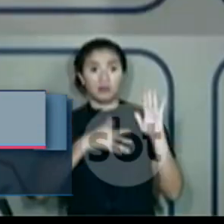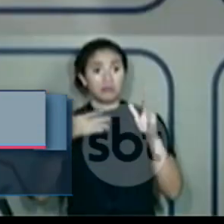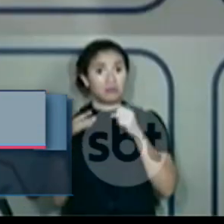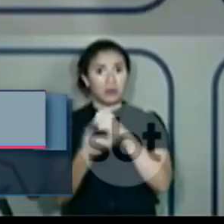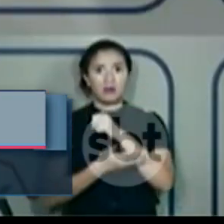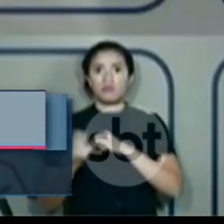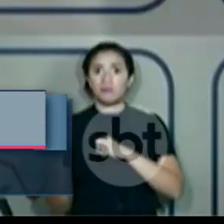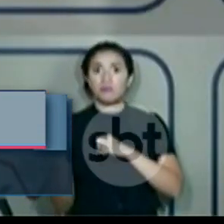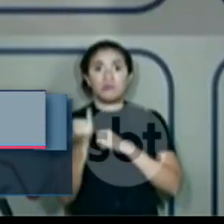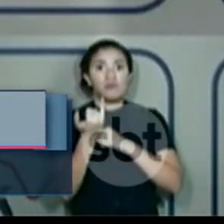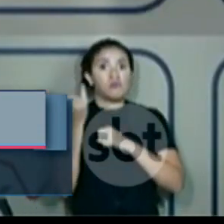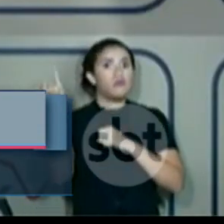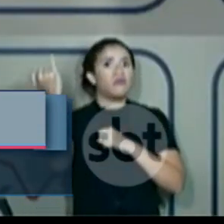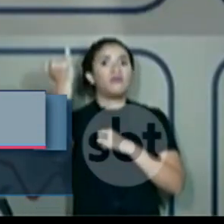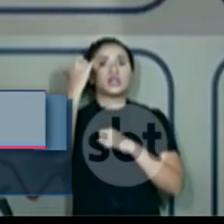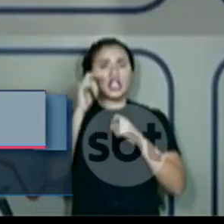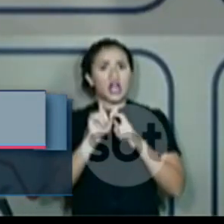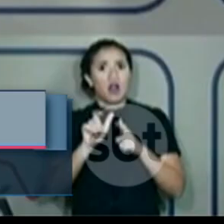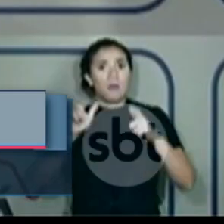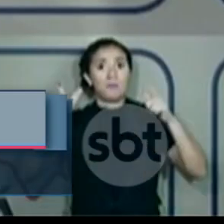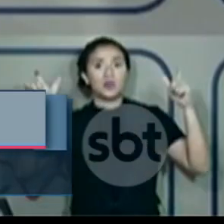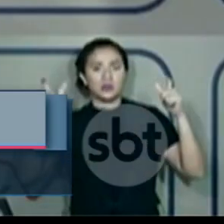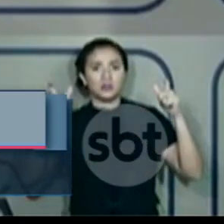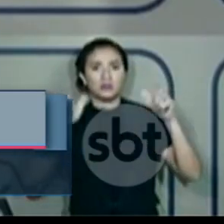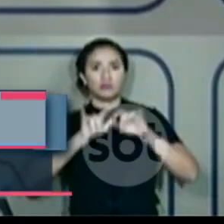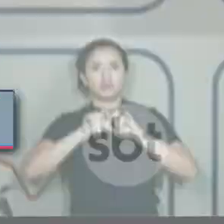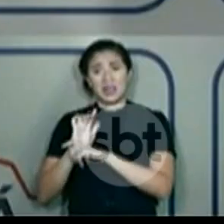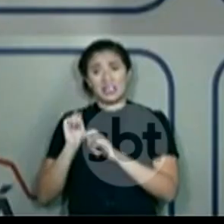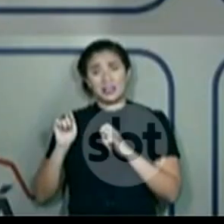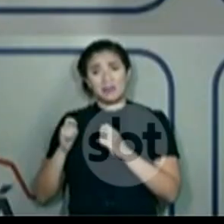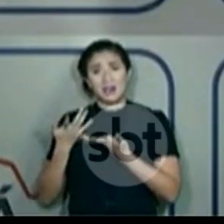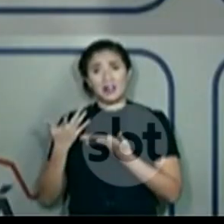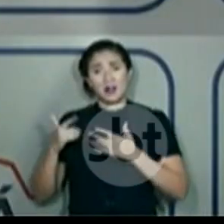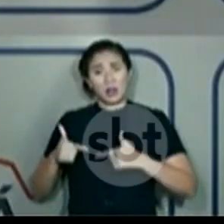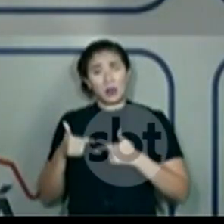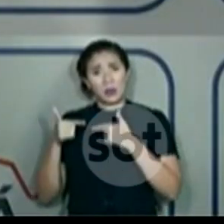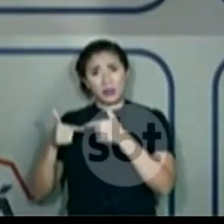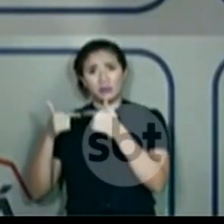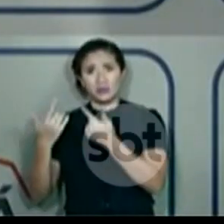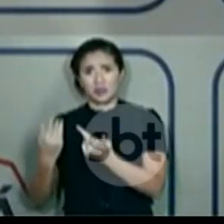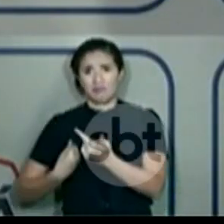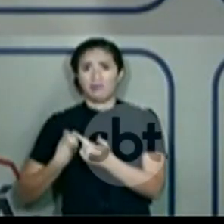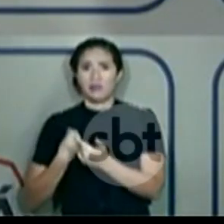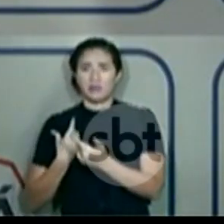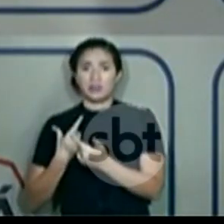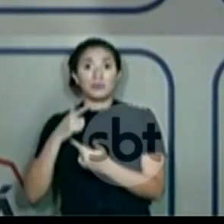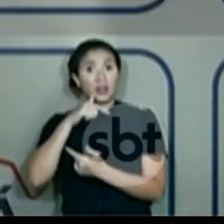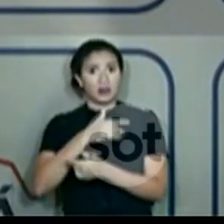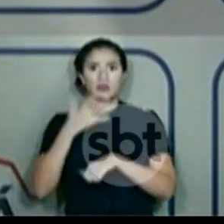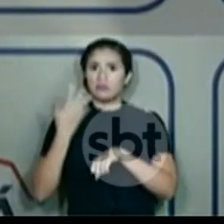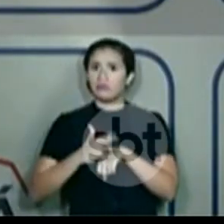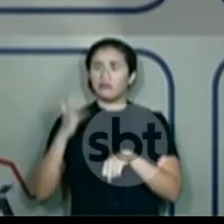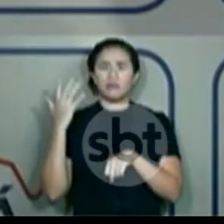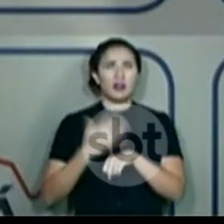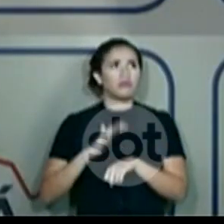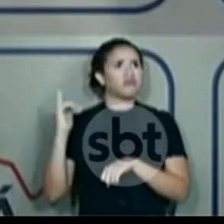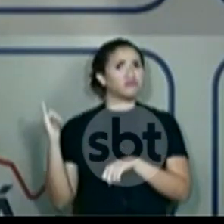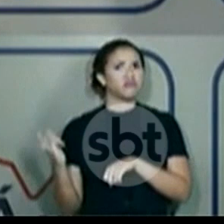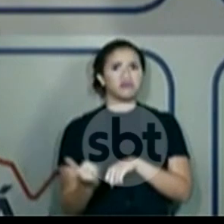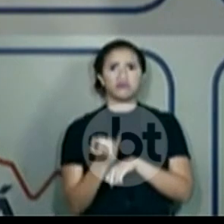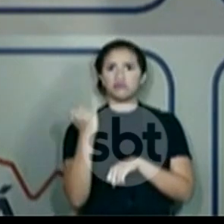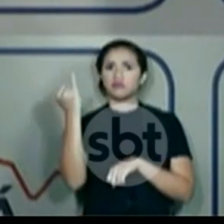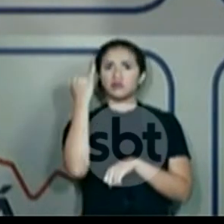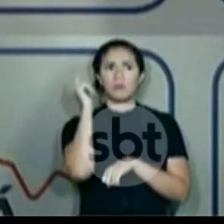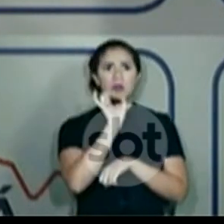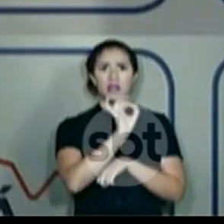além de financiamento para empresários e isenção de impostos estas ações são fundamentais para que